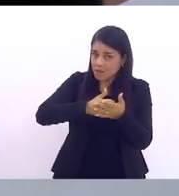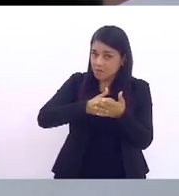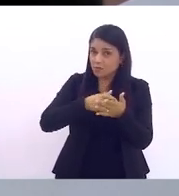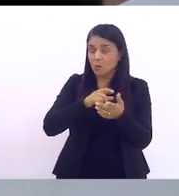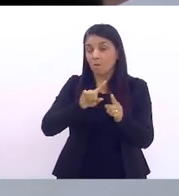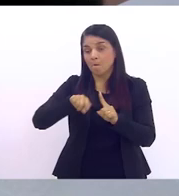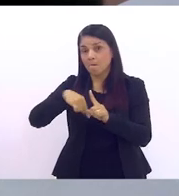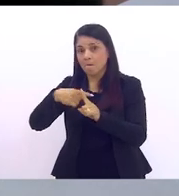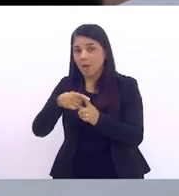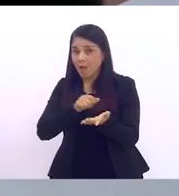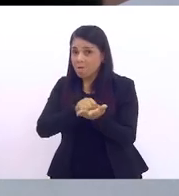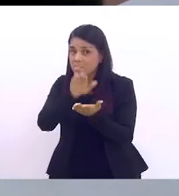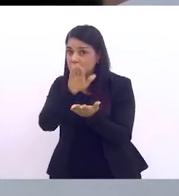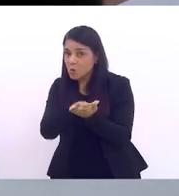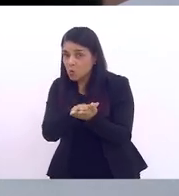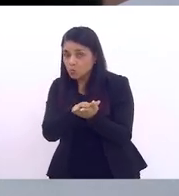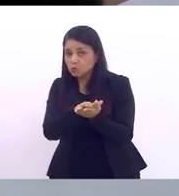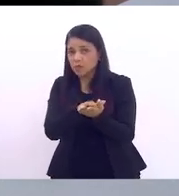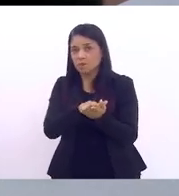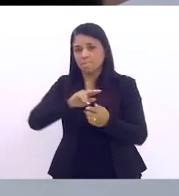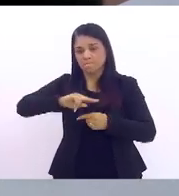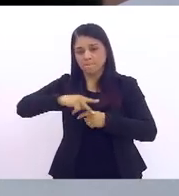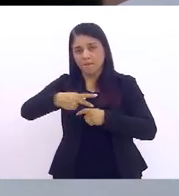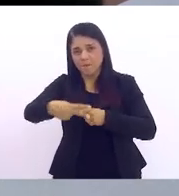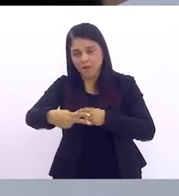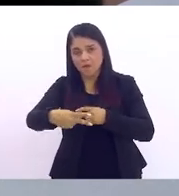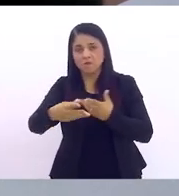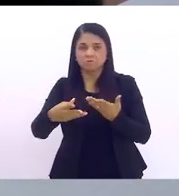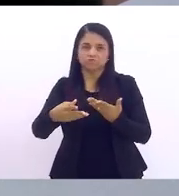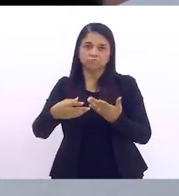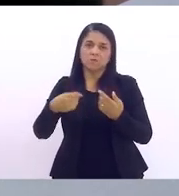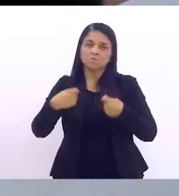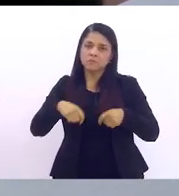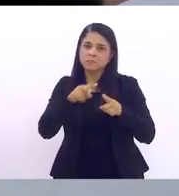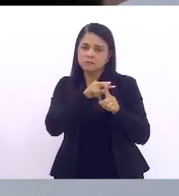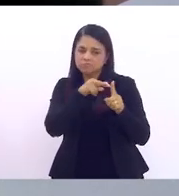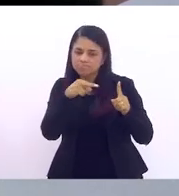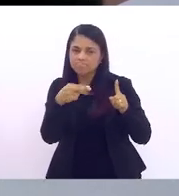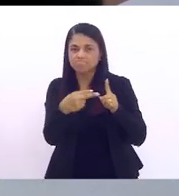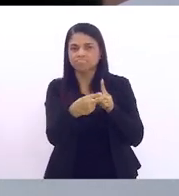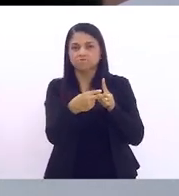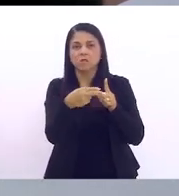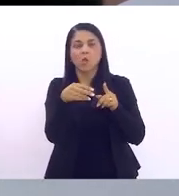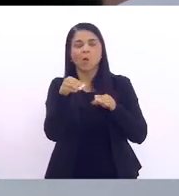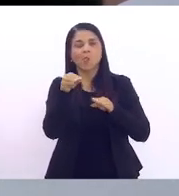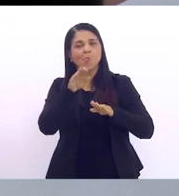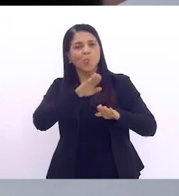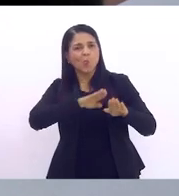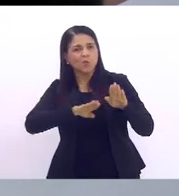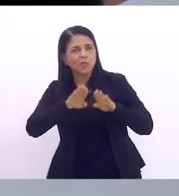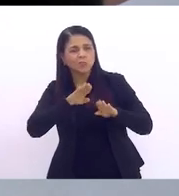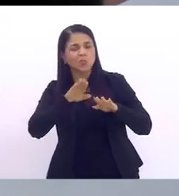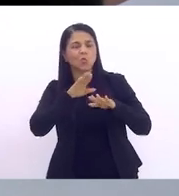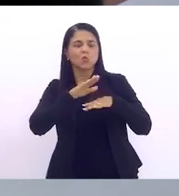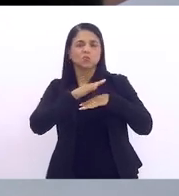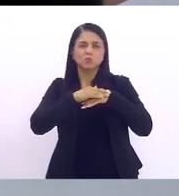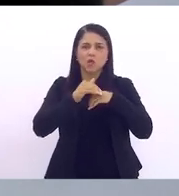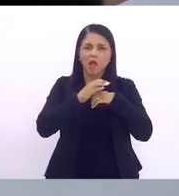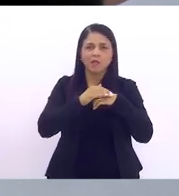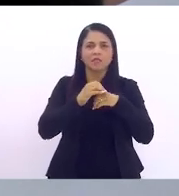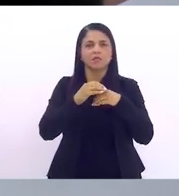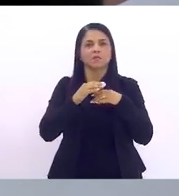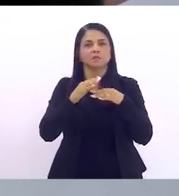consecutivas que isso tá gerando precisam ter um olhar mais cuidadoso com mais carinho pro